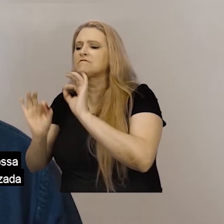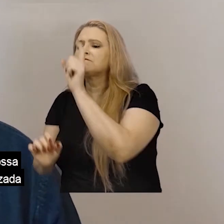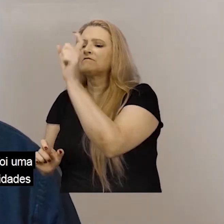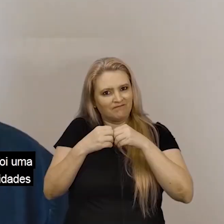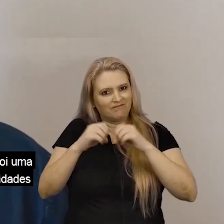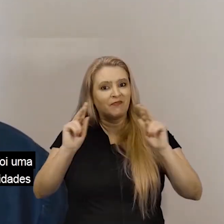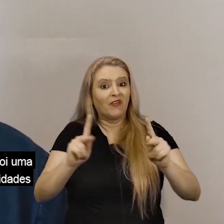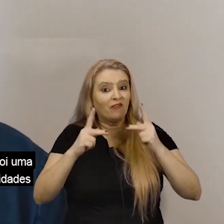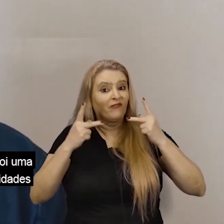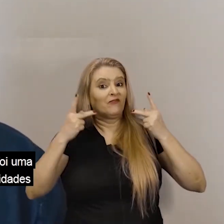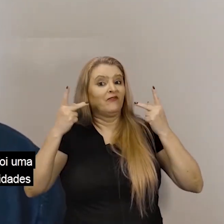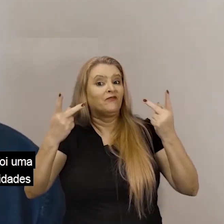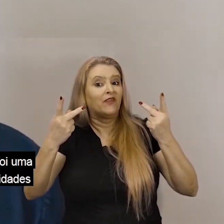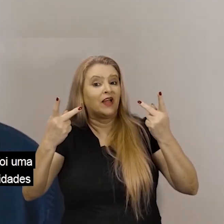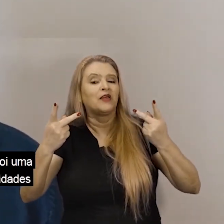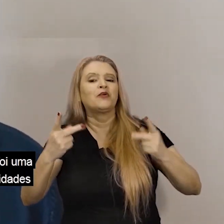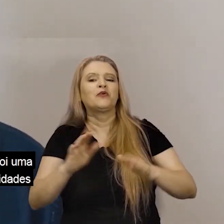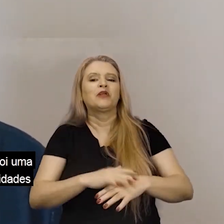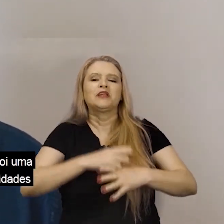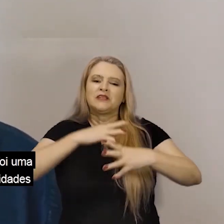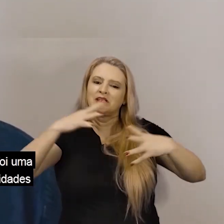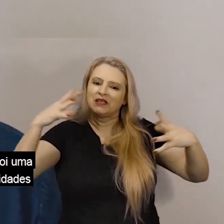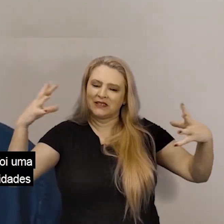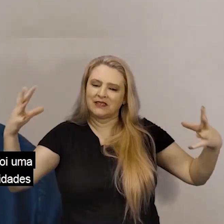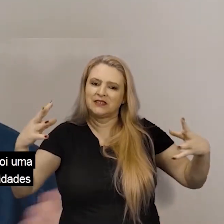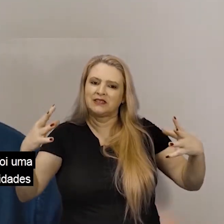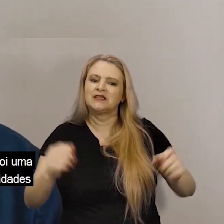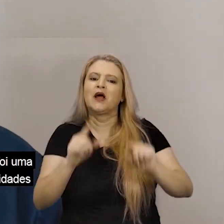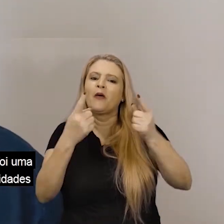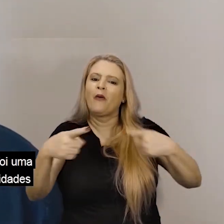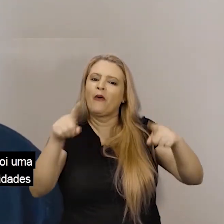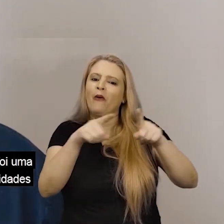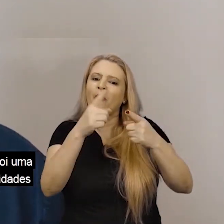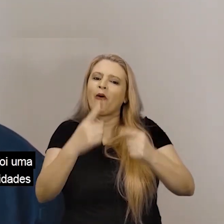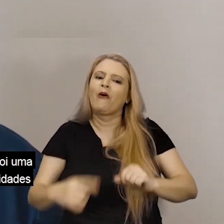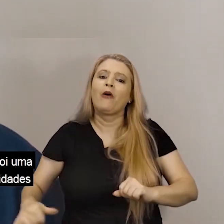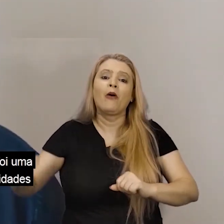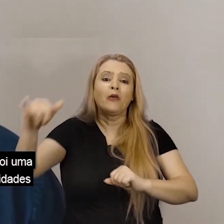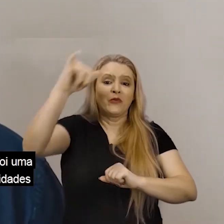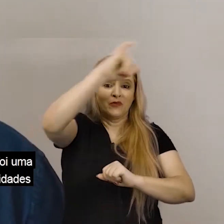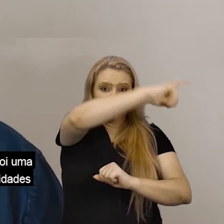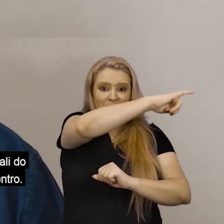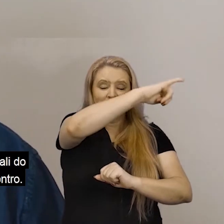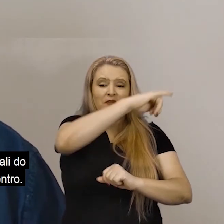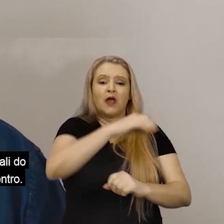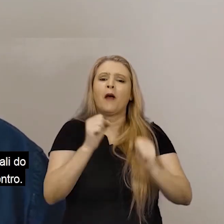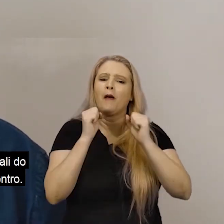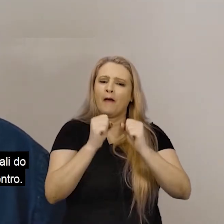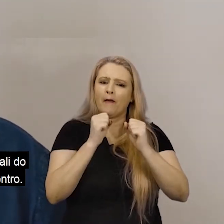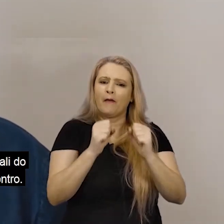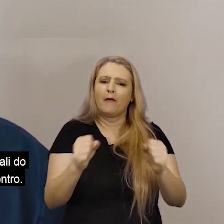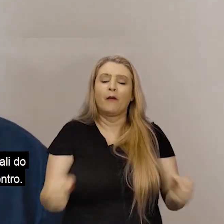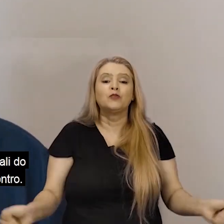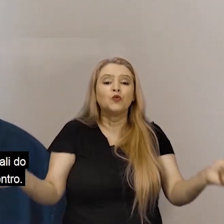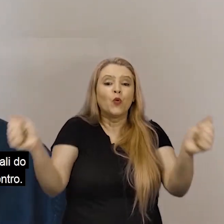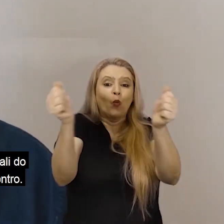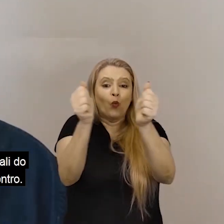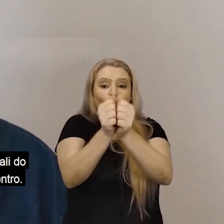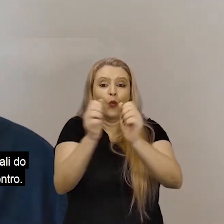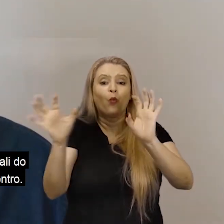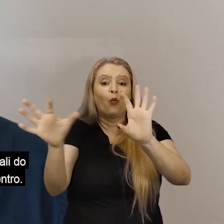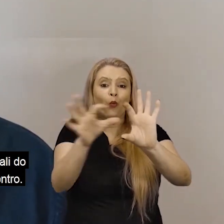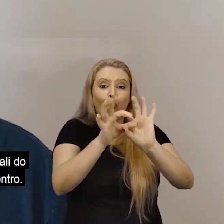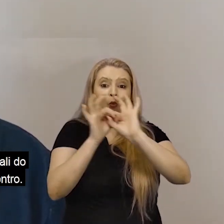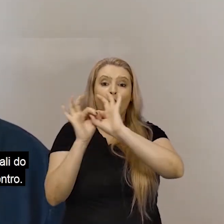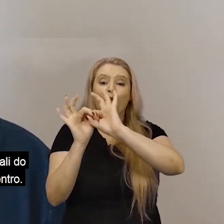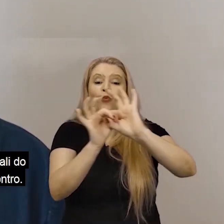elas precisam. A Orquestra Voadora sempre foi uma possibilidade de encontro de pessoas de realidades diferentes. Então o poder